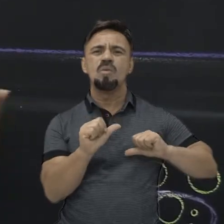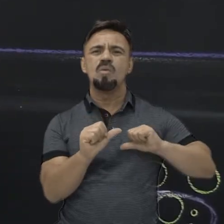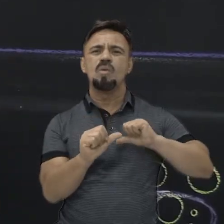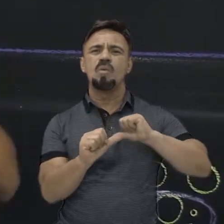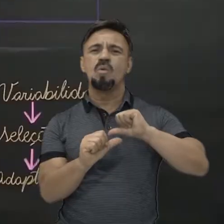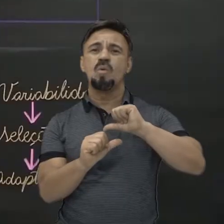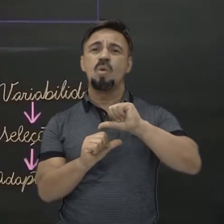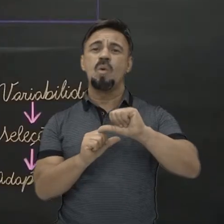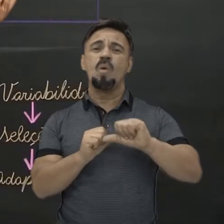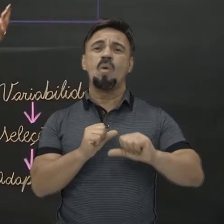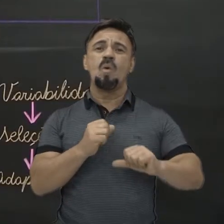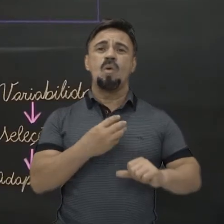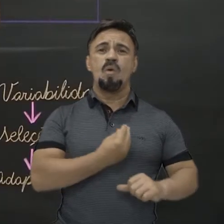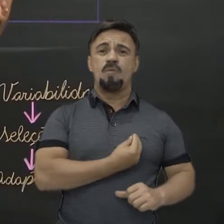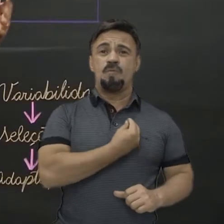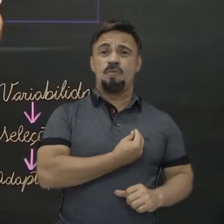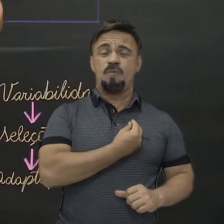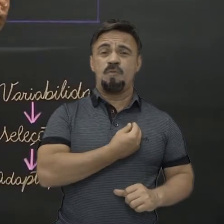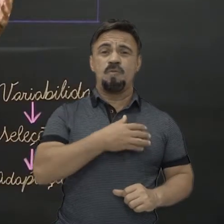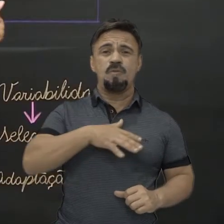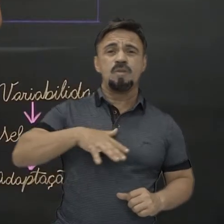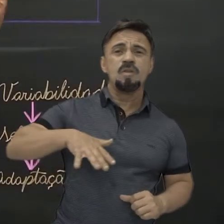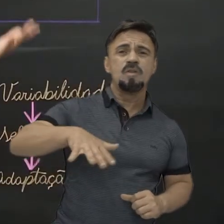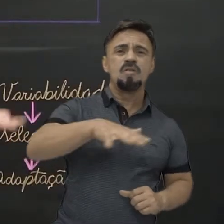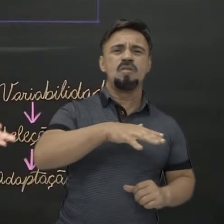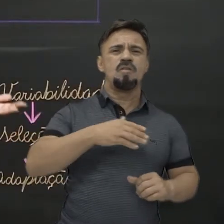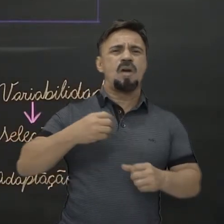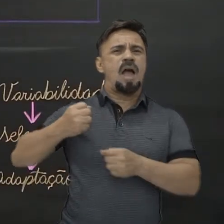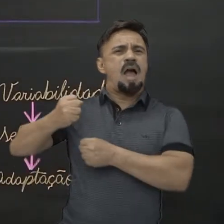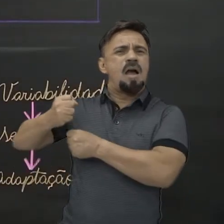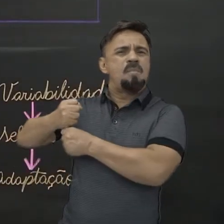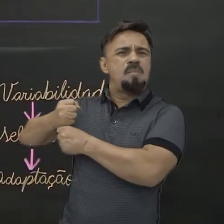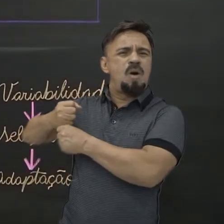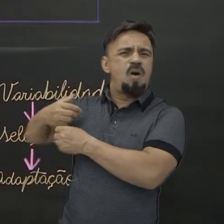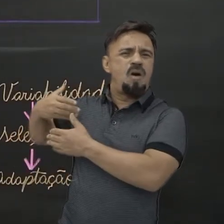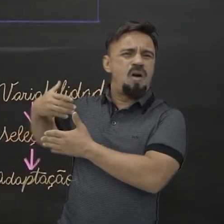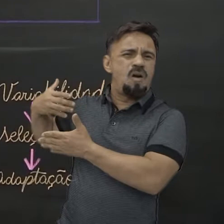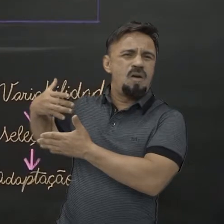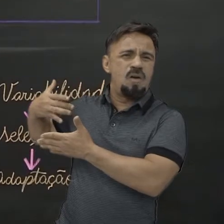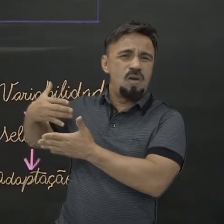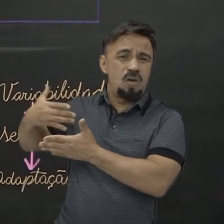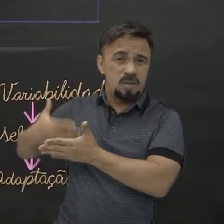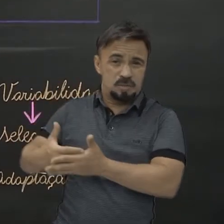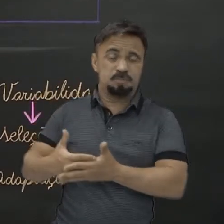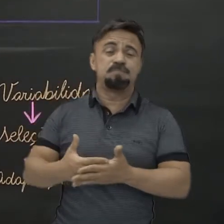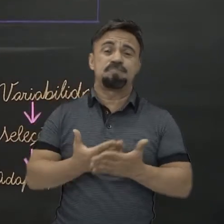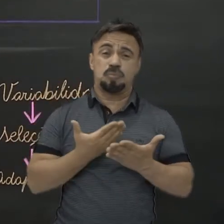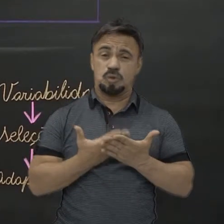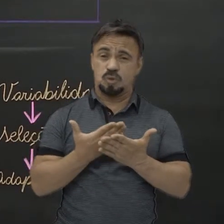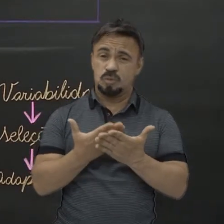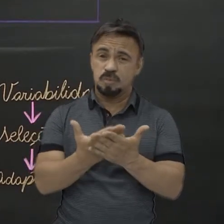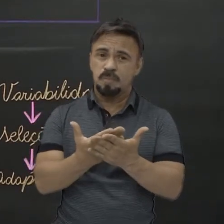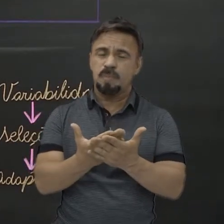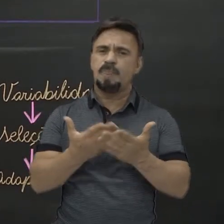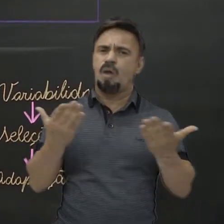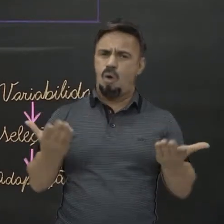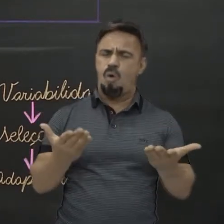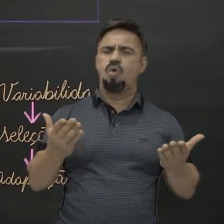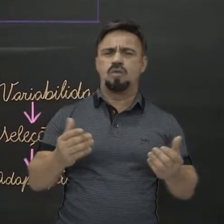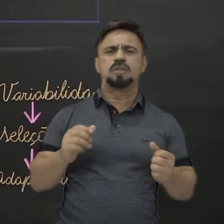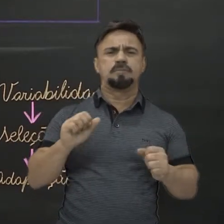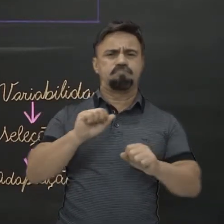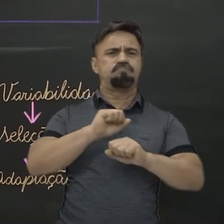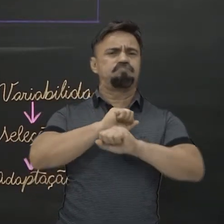seres vivos ao longo de muito tempo. Hoje, a gente tem ideias mais claras a esse